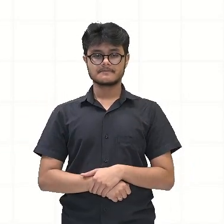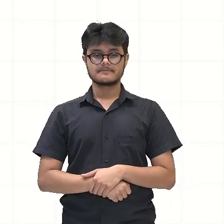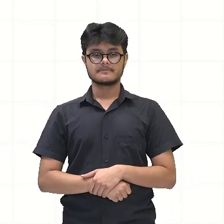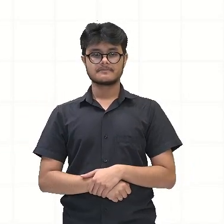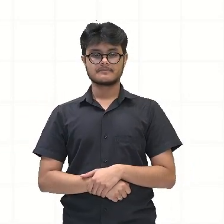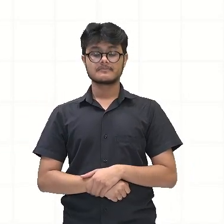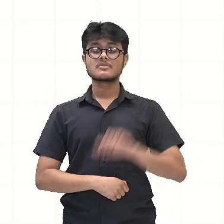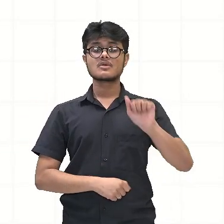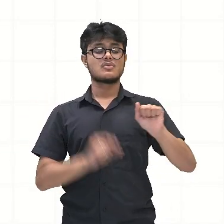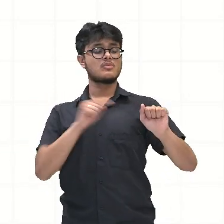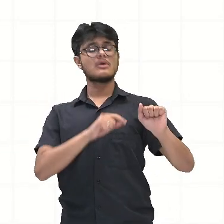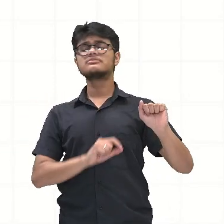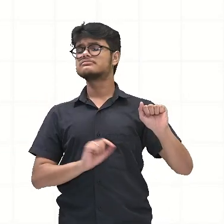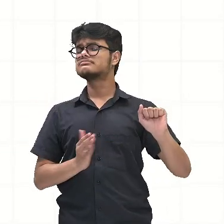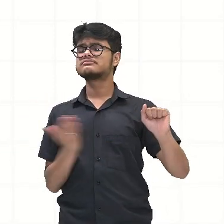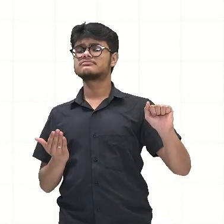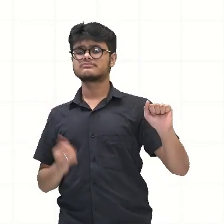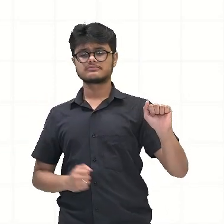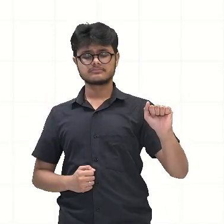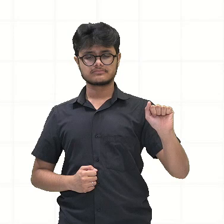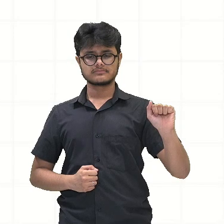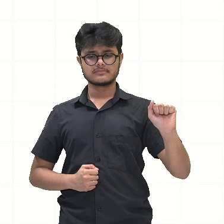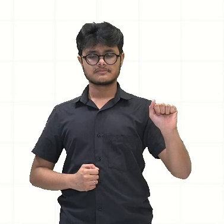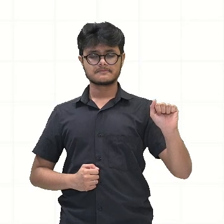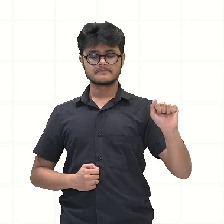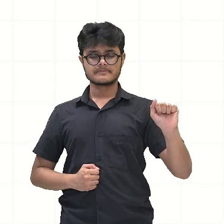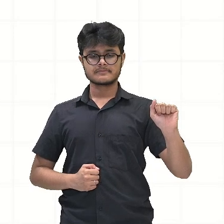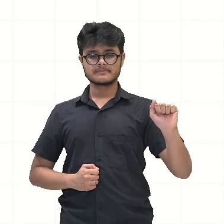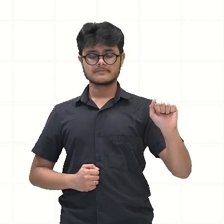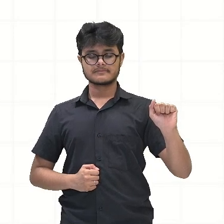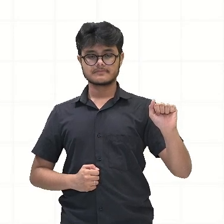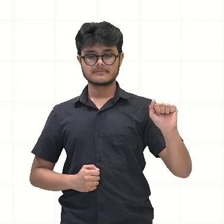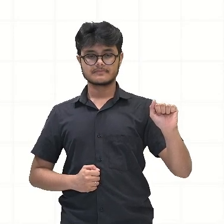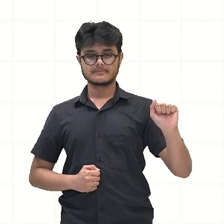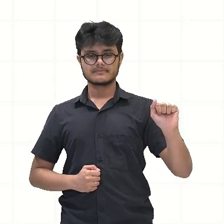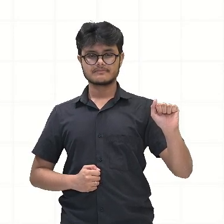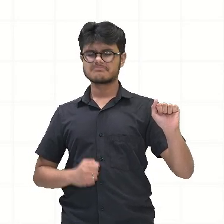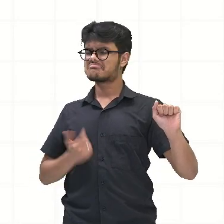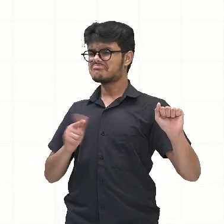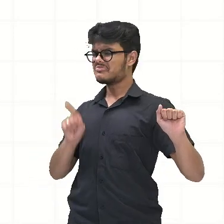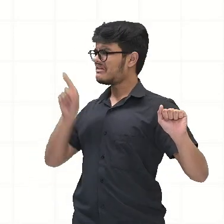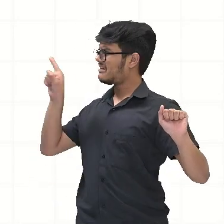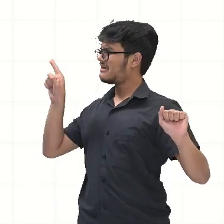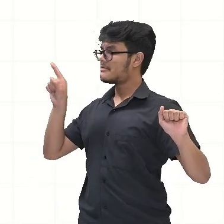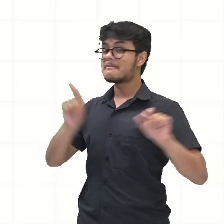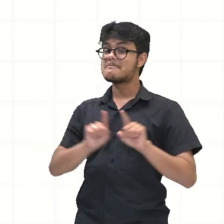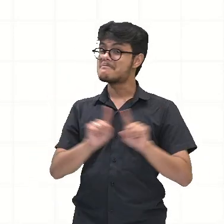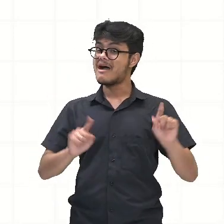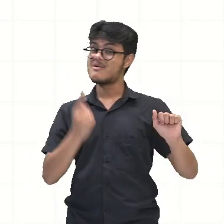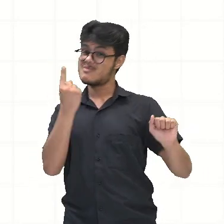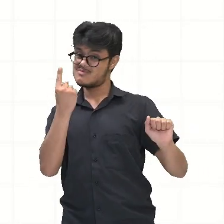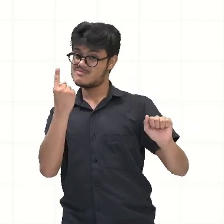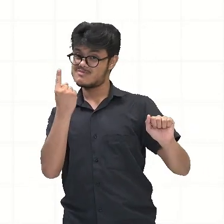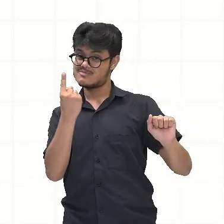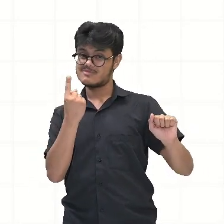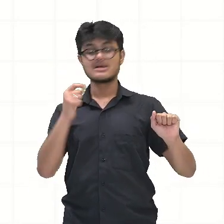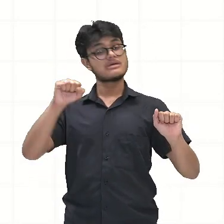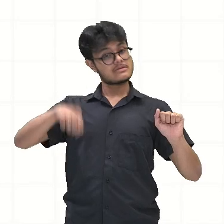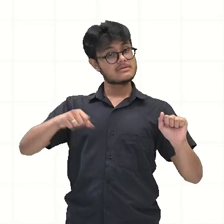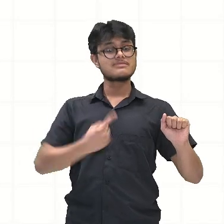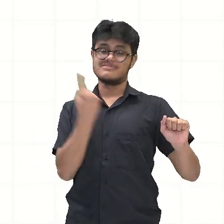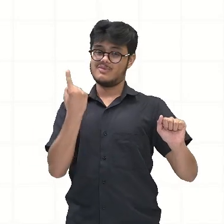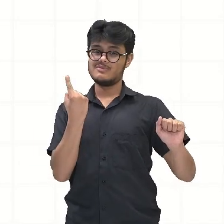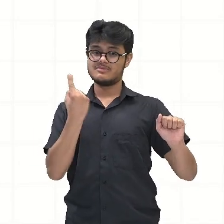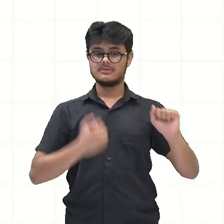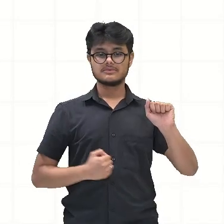O valor do A, nesse caso, apesar de não aparecer, aqui, ó, o valor de A é 1. Então,